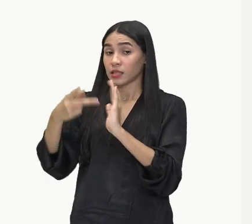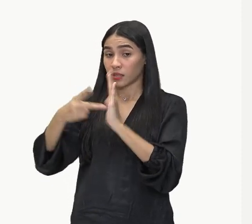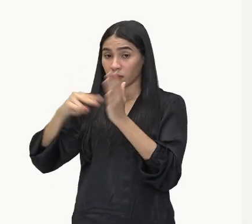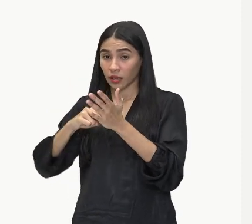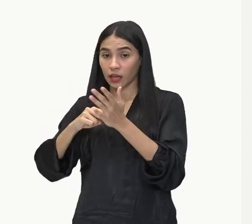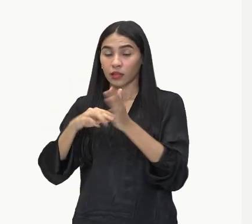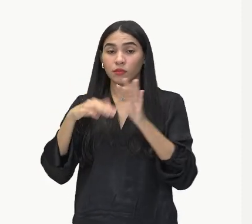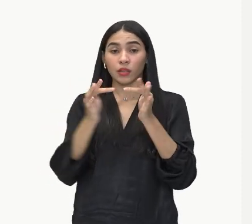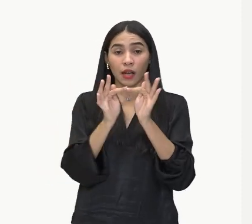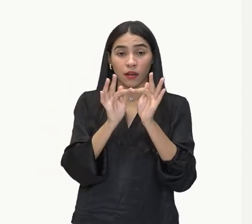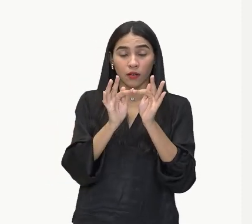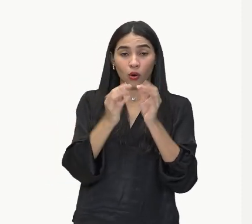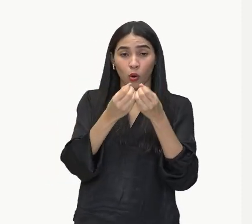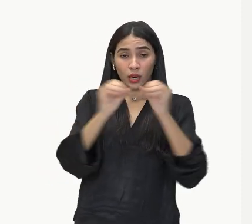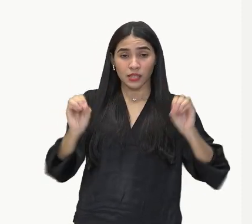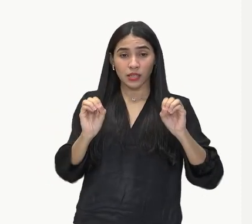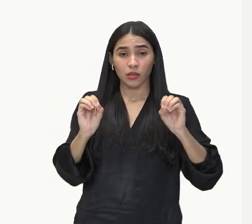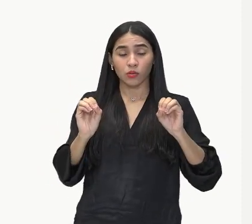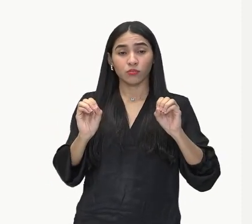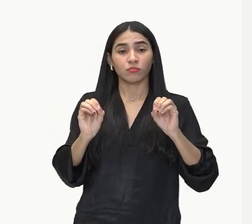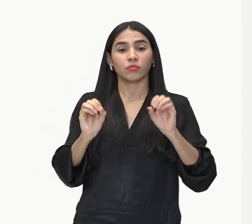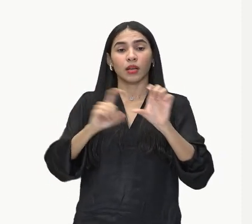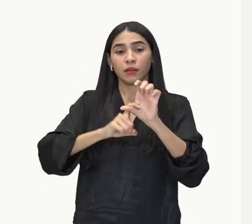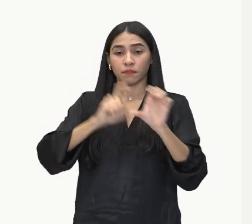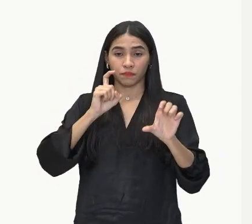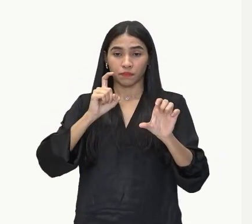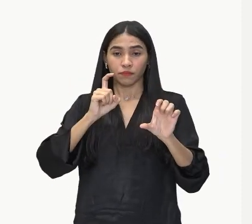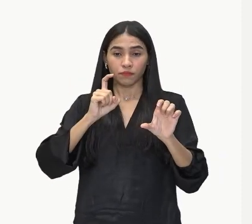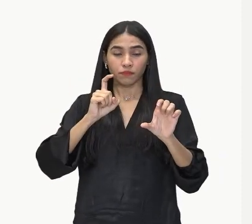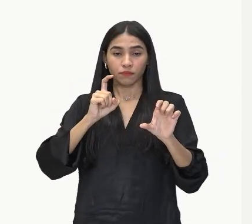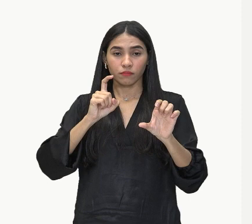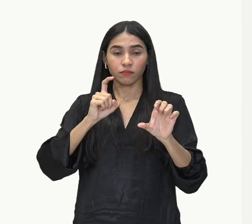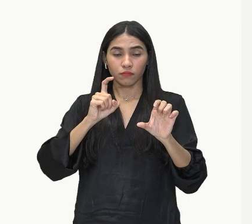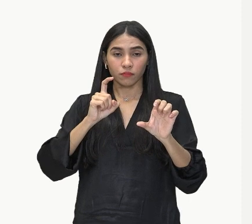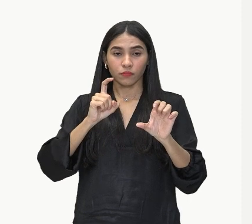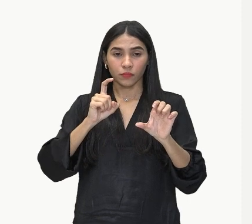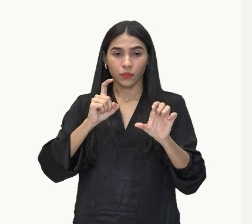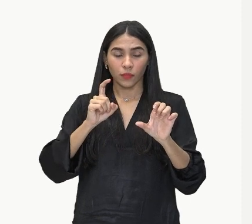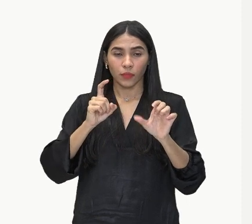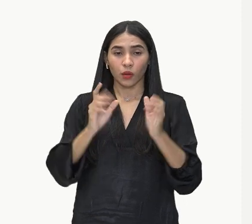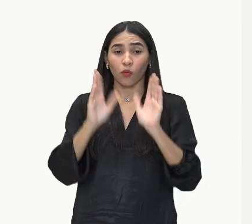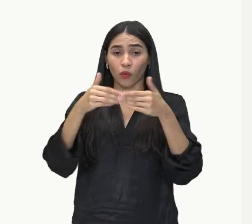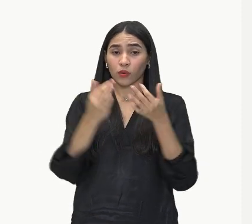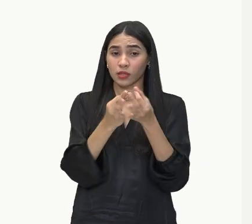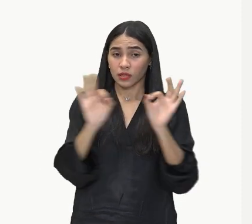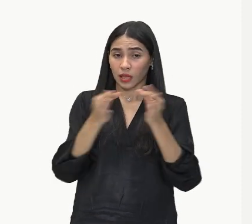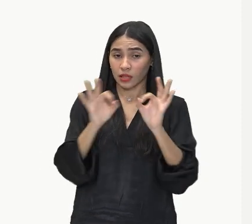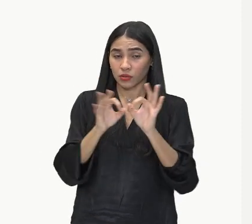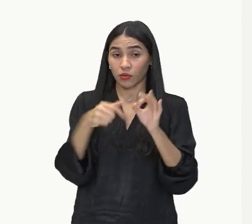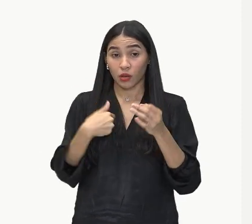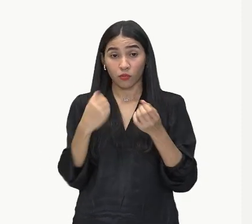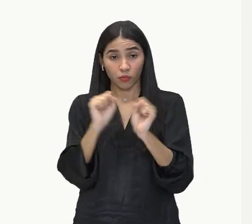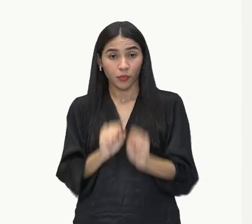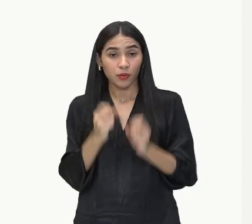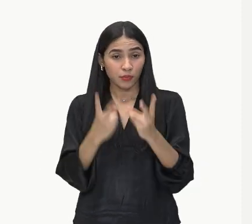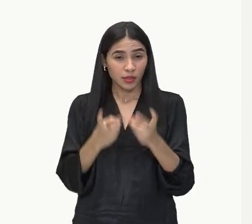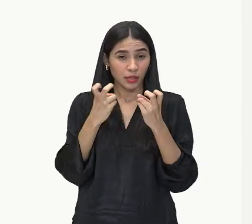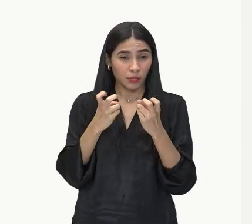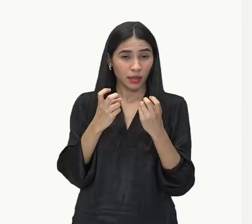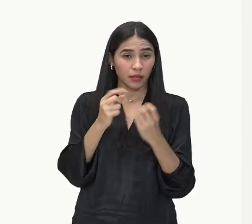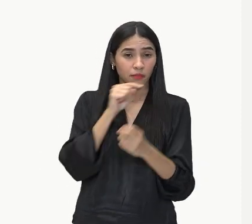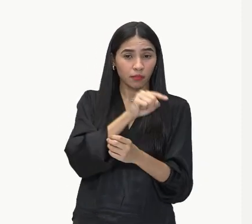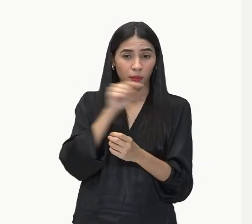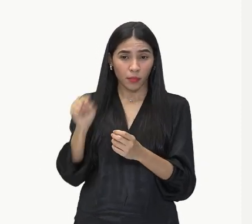elas são independentes. Elas são independentes do ponto de vista sintático. Eu posso perceber que, diferente do primeiro